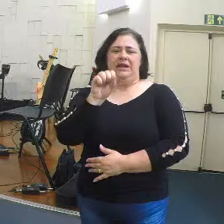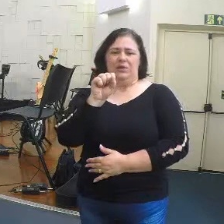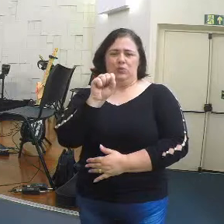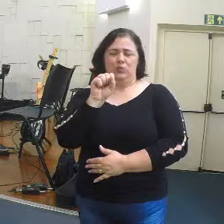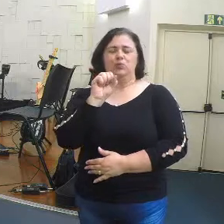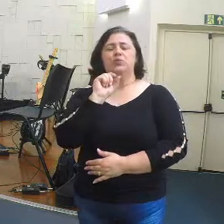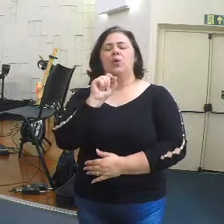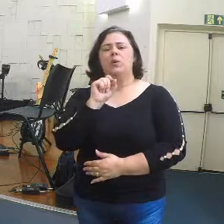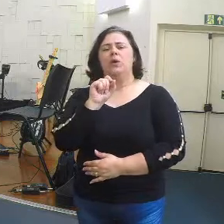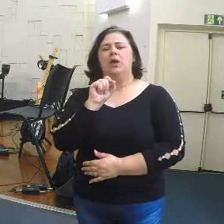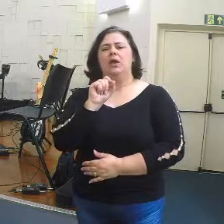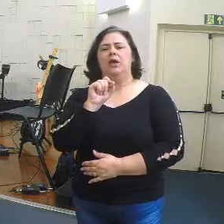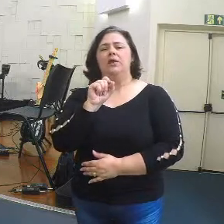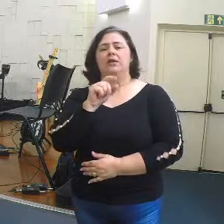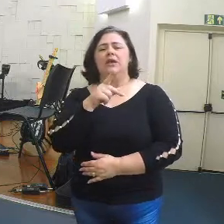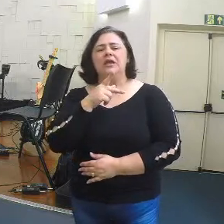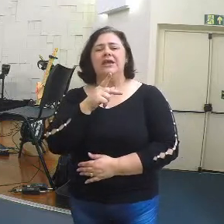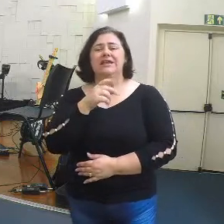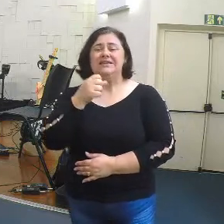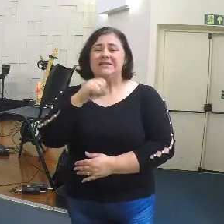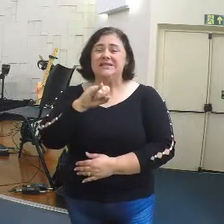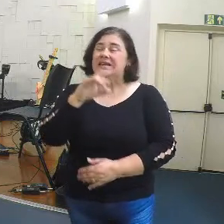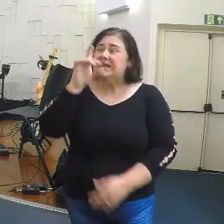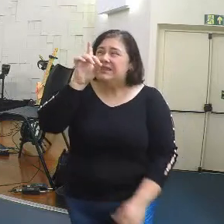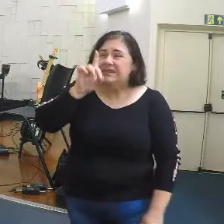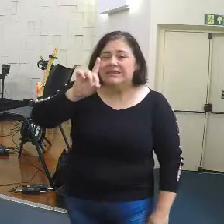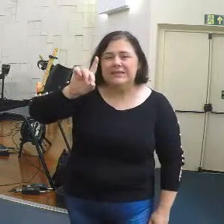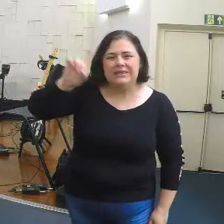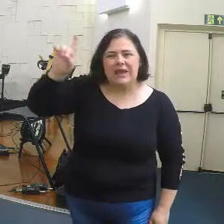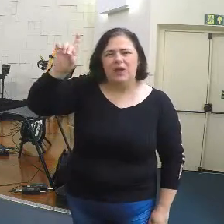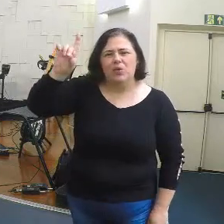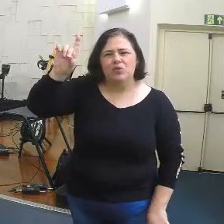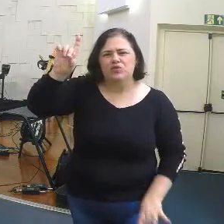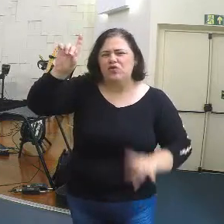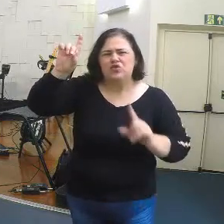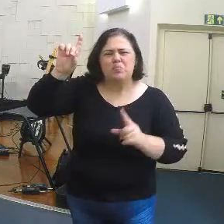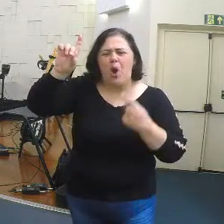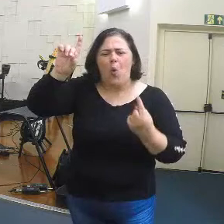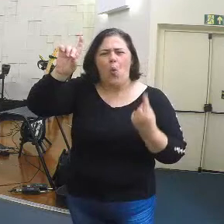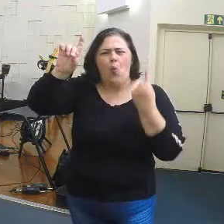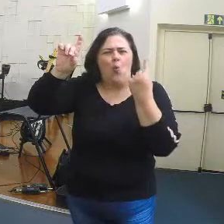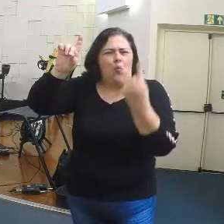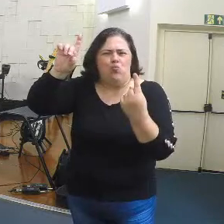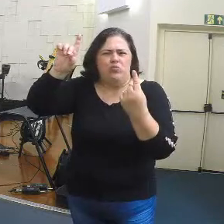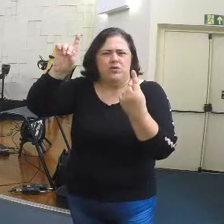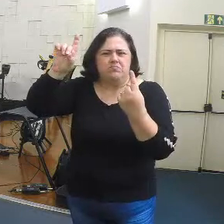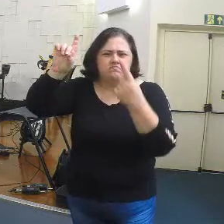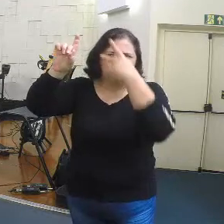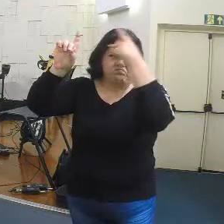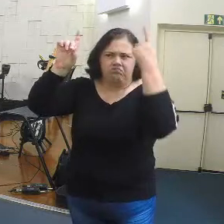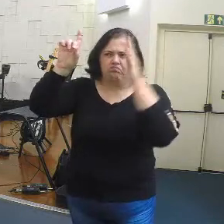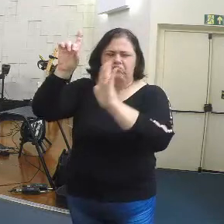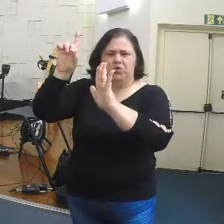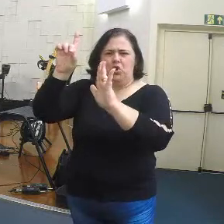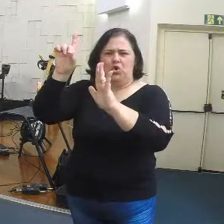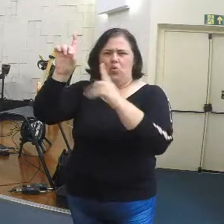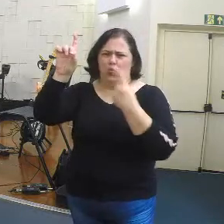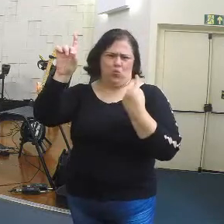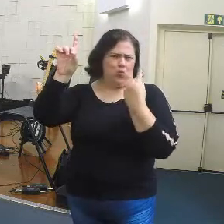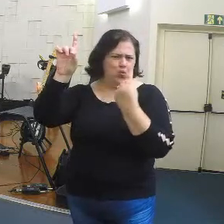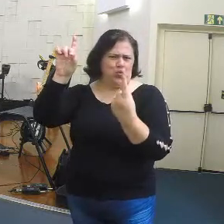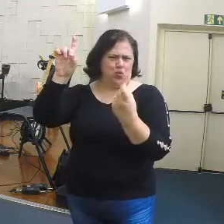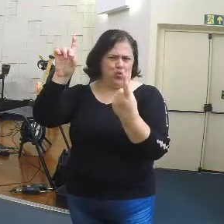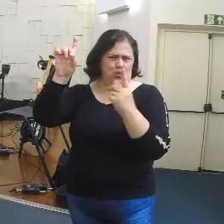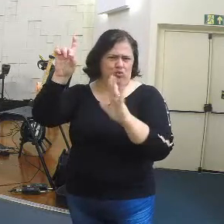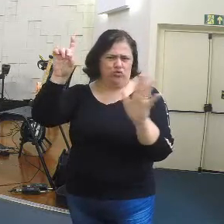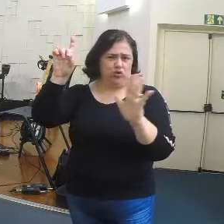seguinte: Lewis diz que se Deus fosse uma única pessoa, então, antes de o mundo